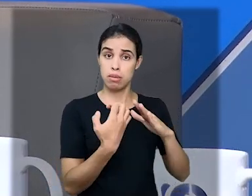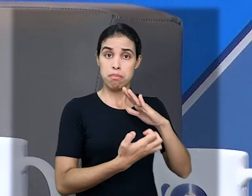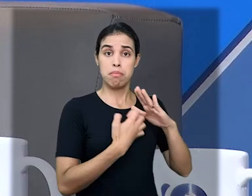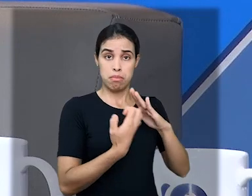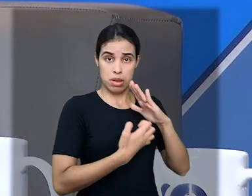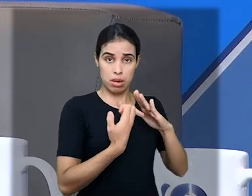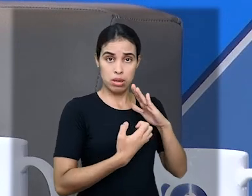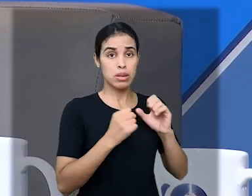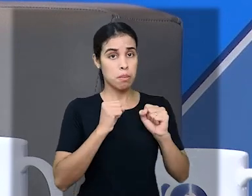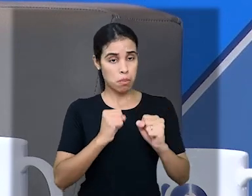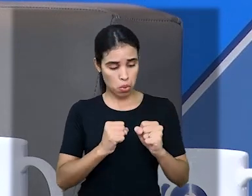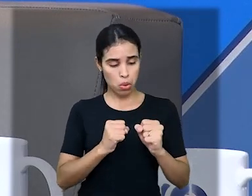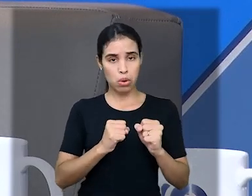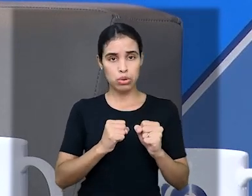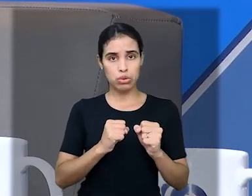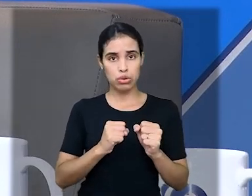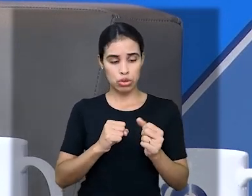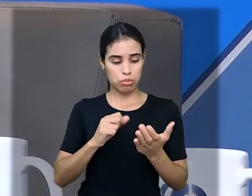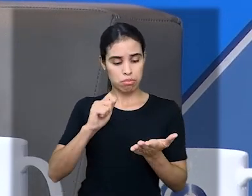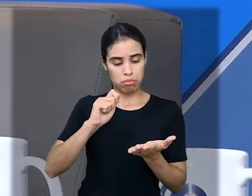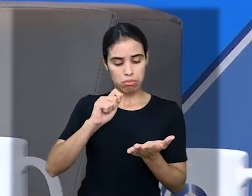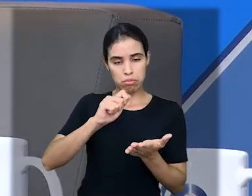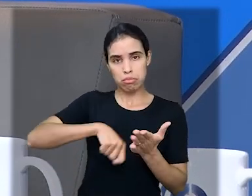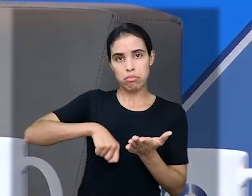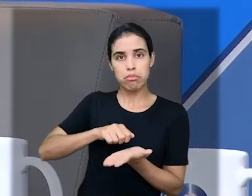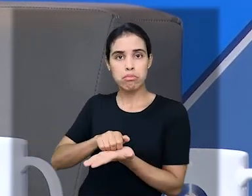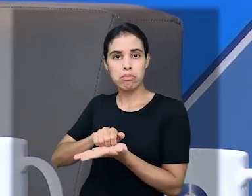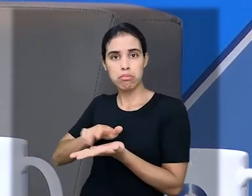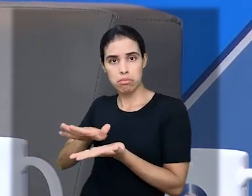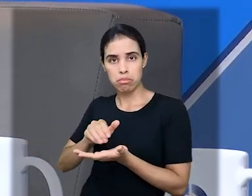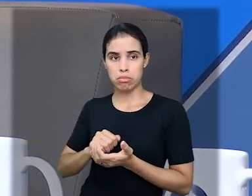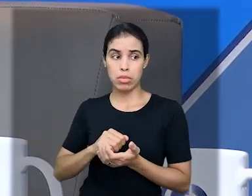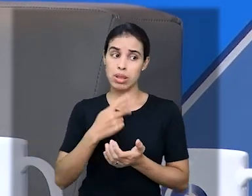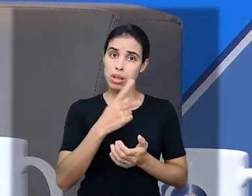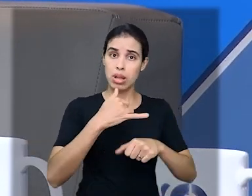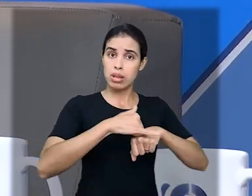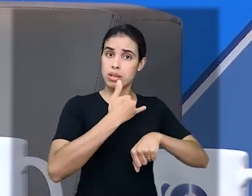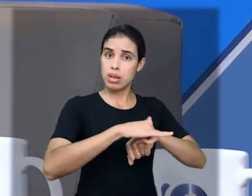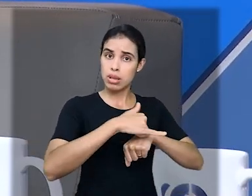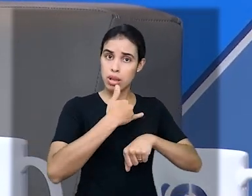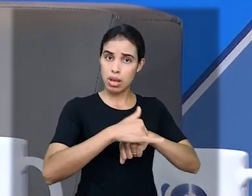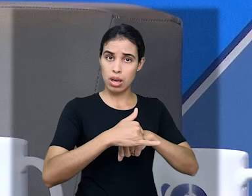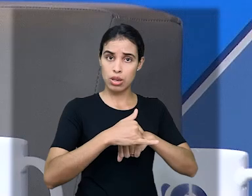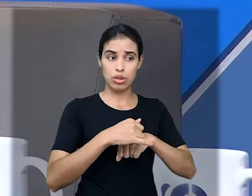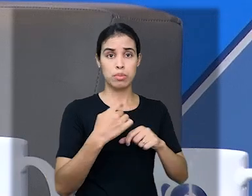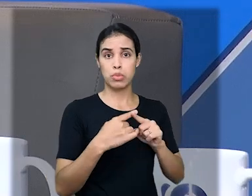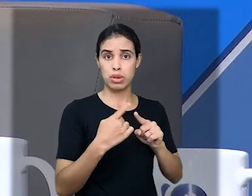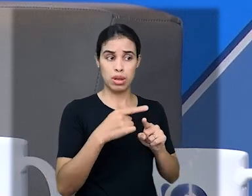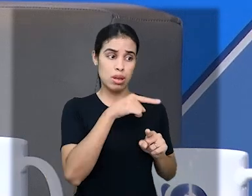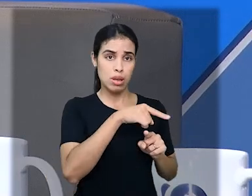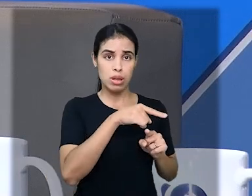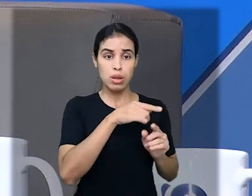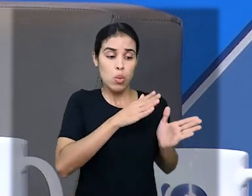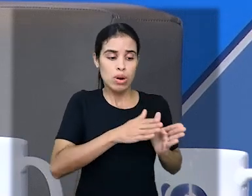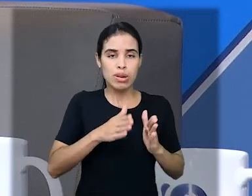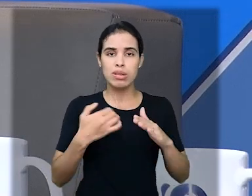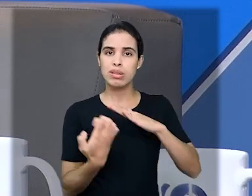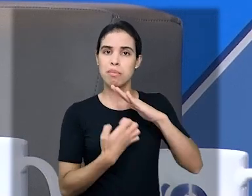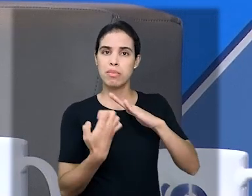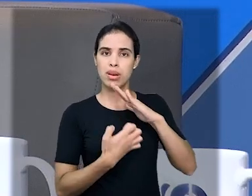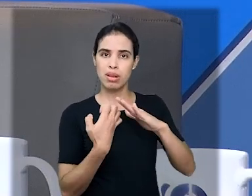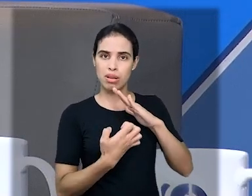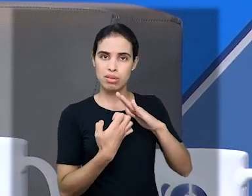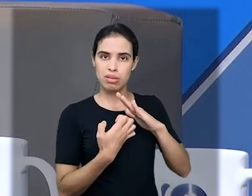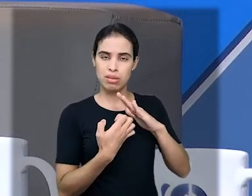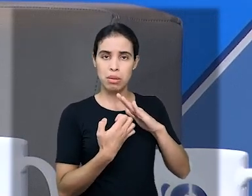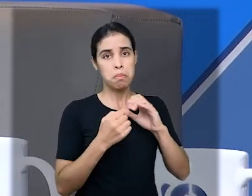iniciativa e interesse do empregador. É uma manobra, um mecanismo de eficácia do poder diretivo do